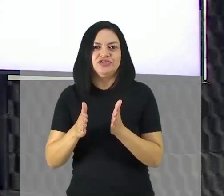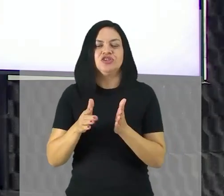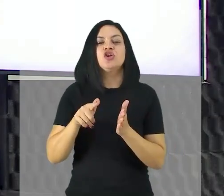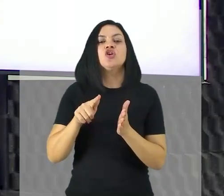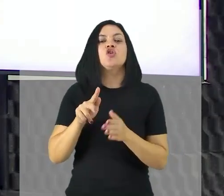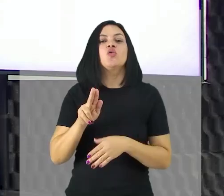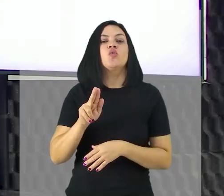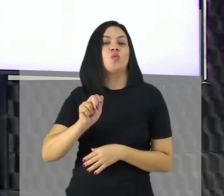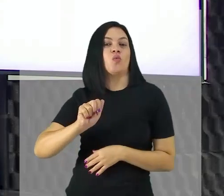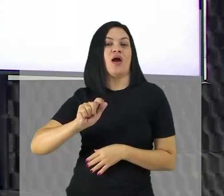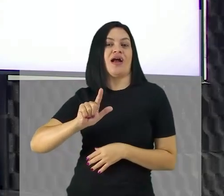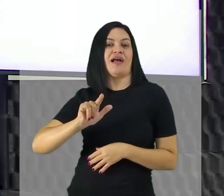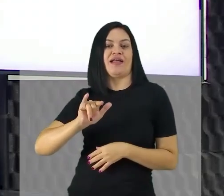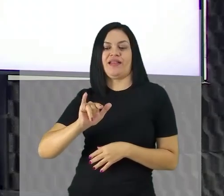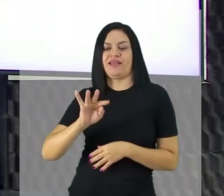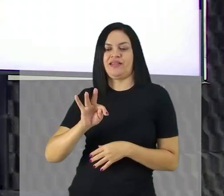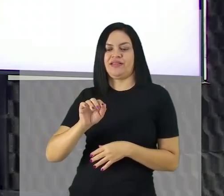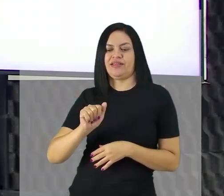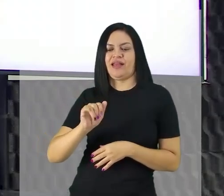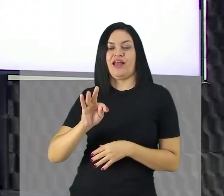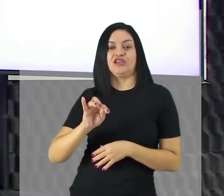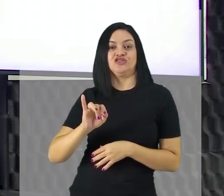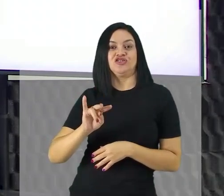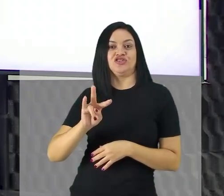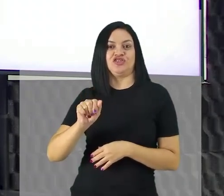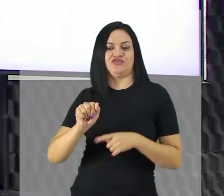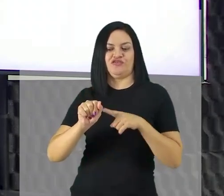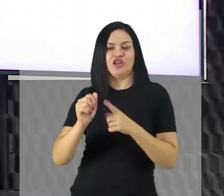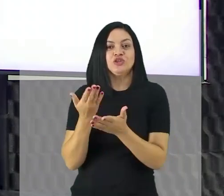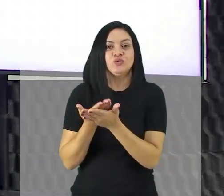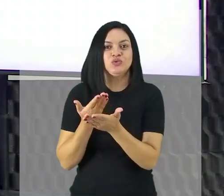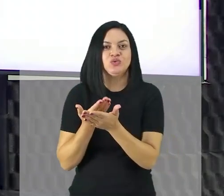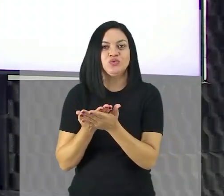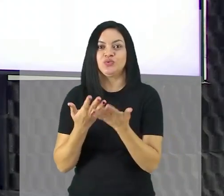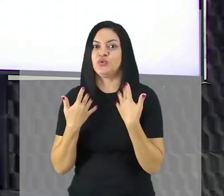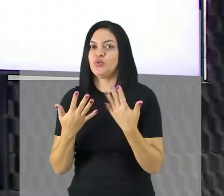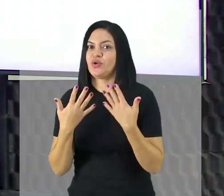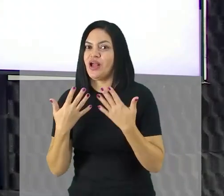qualitativa do estudo do calor. Tem a parte